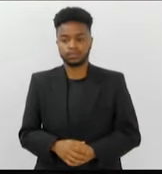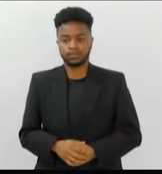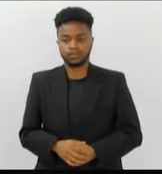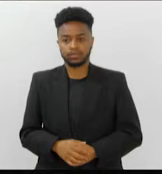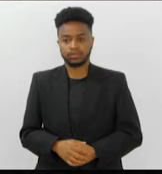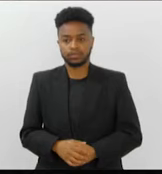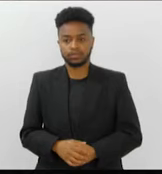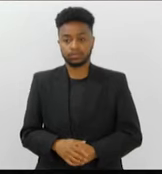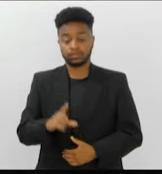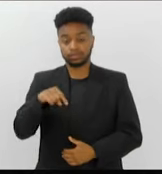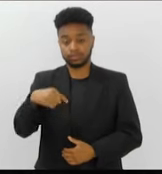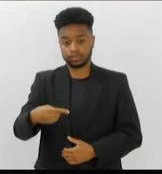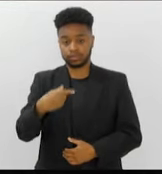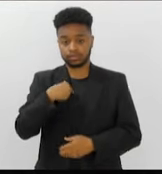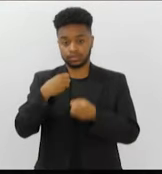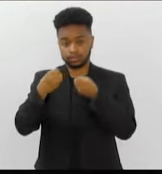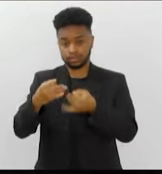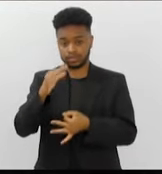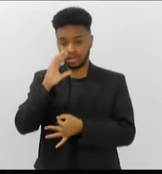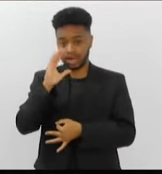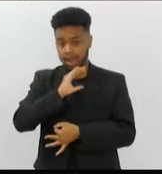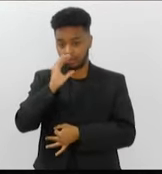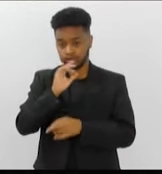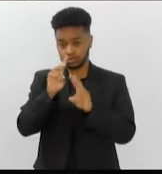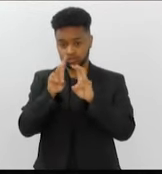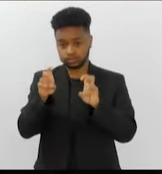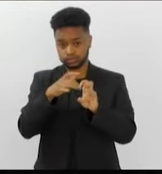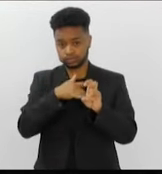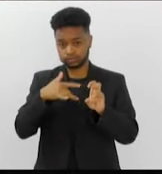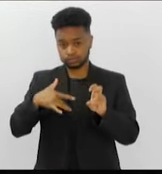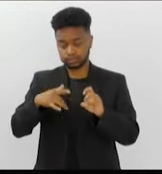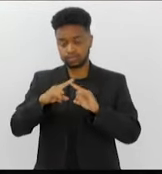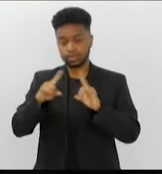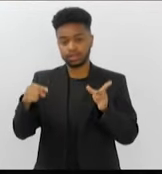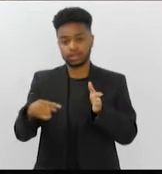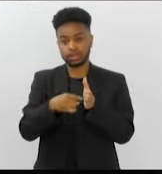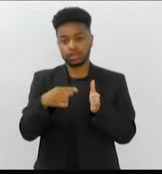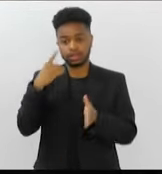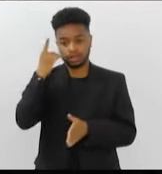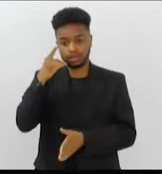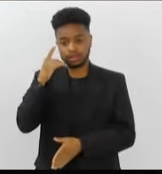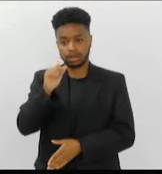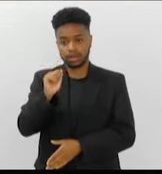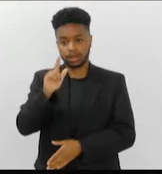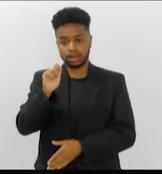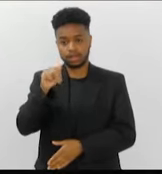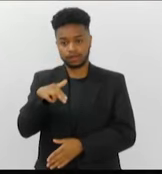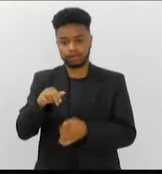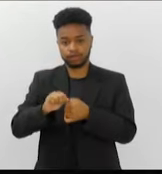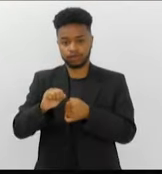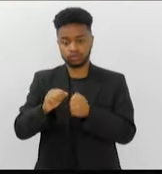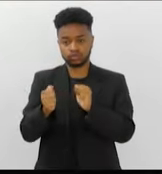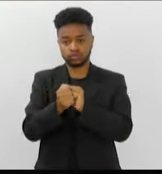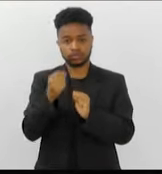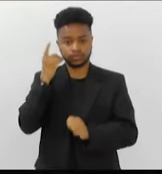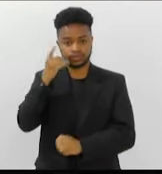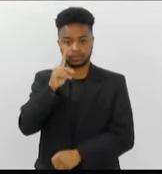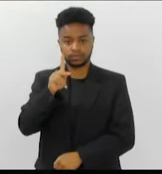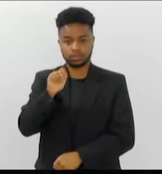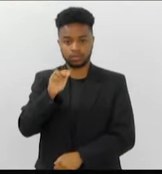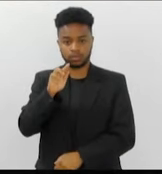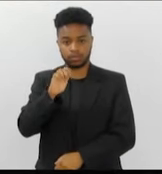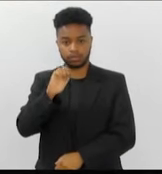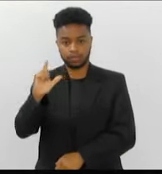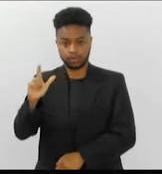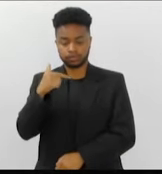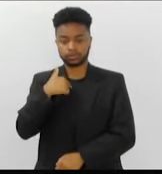depois falar rapidamente um pouco sobre a saúde, da denúncia que o deputado Alan Lopes fez aqui junto com o deputado Paul Bell. Eu